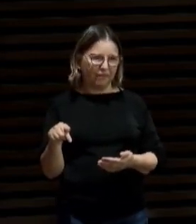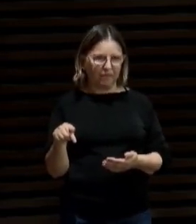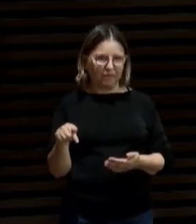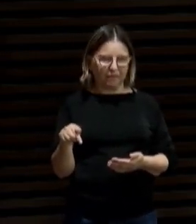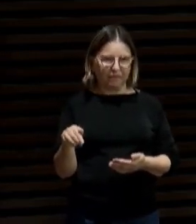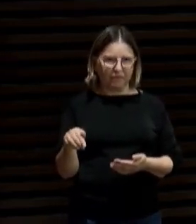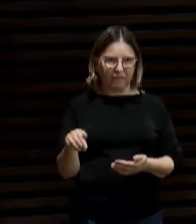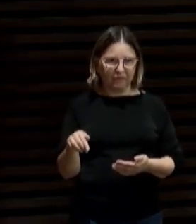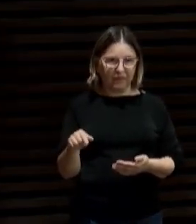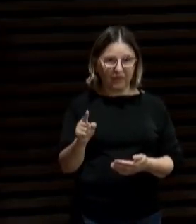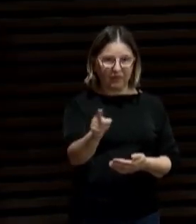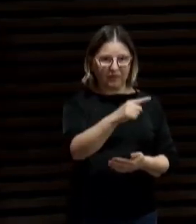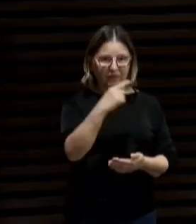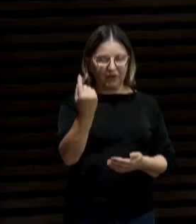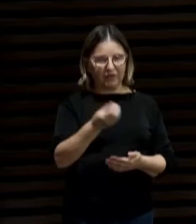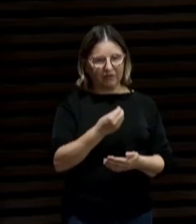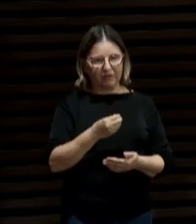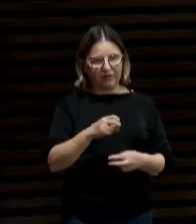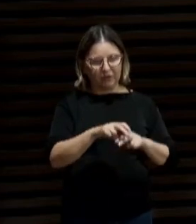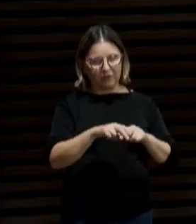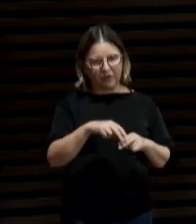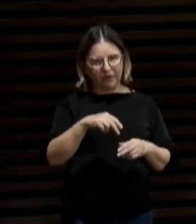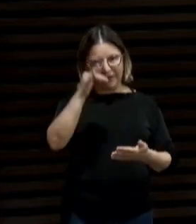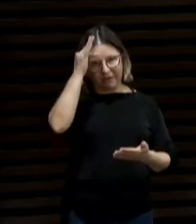Visto que andamos por fé e não pelo que vemos.